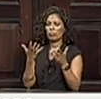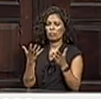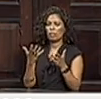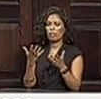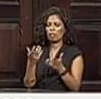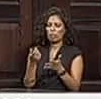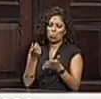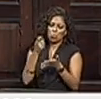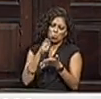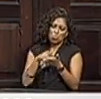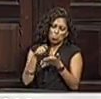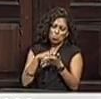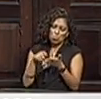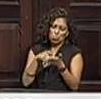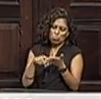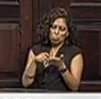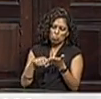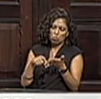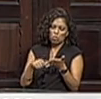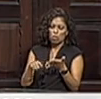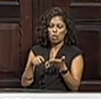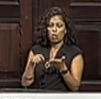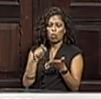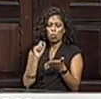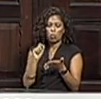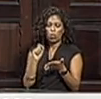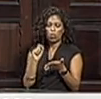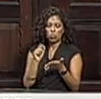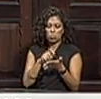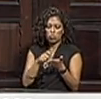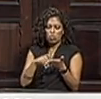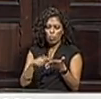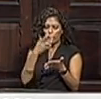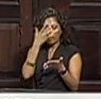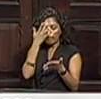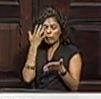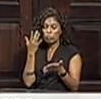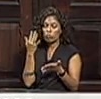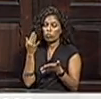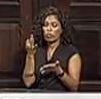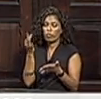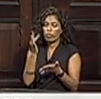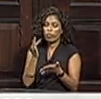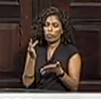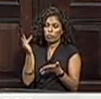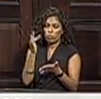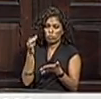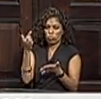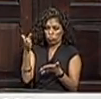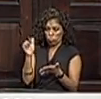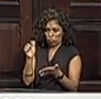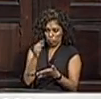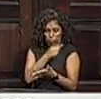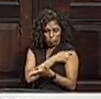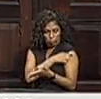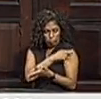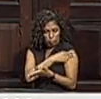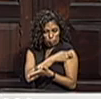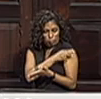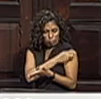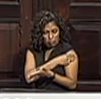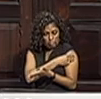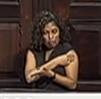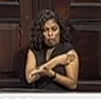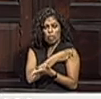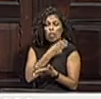os técnicos de nível médio que sejam reconhecidos pelos